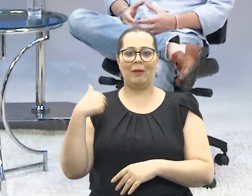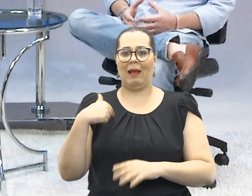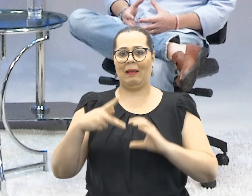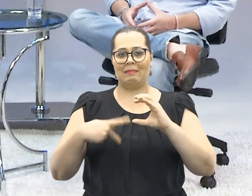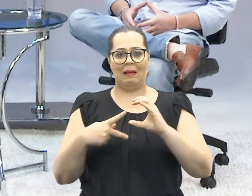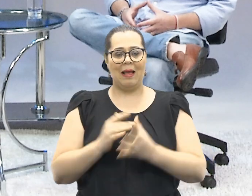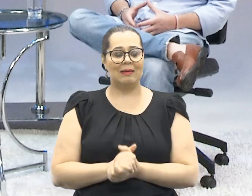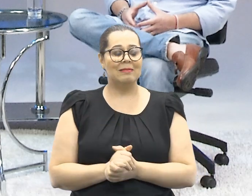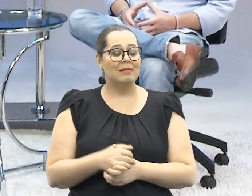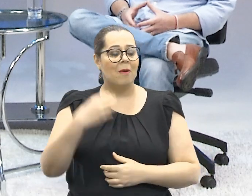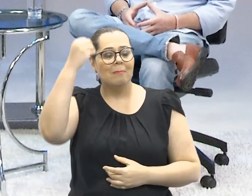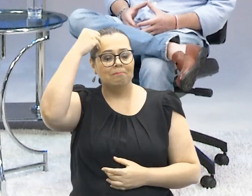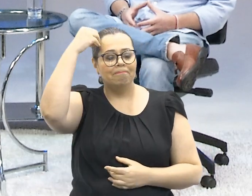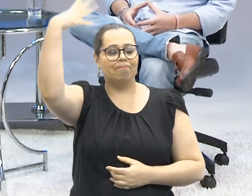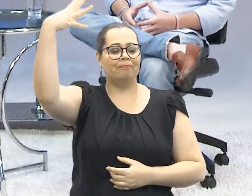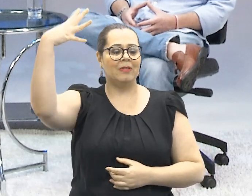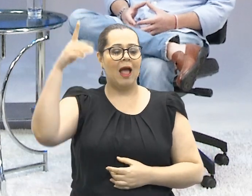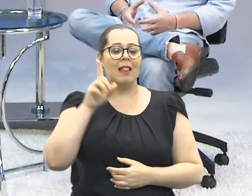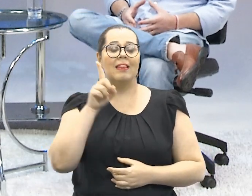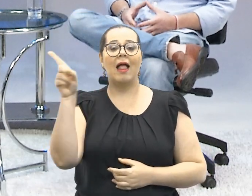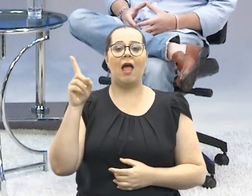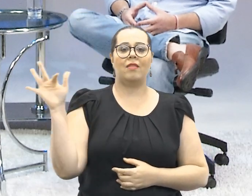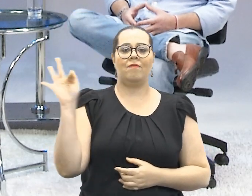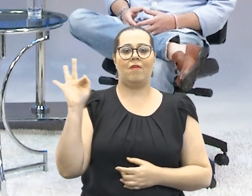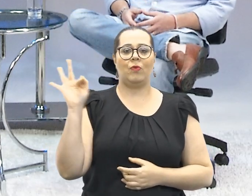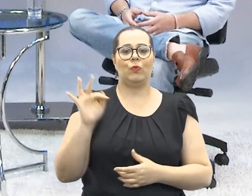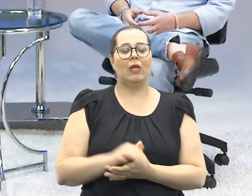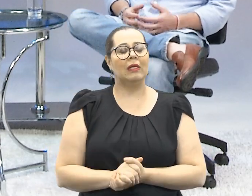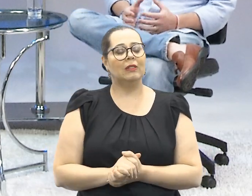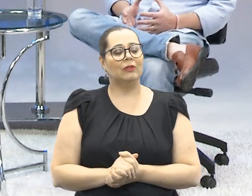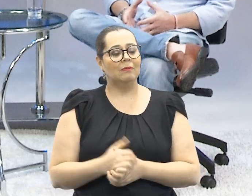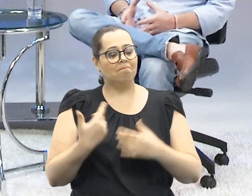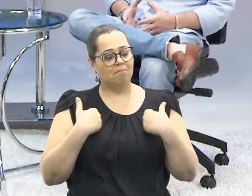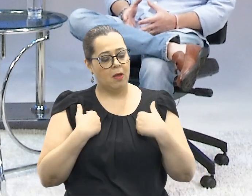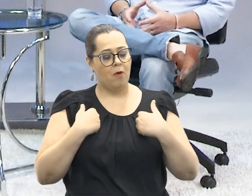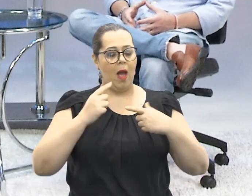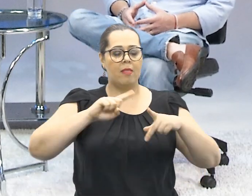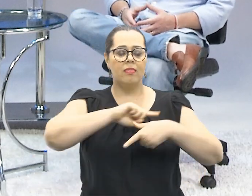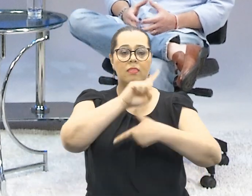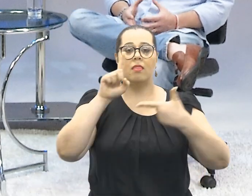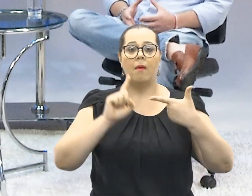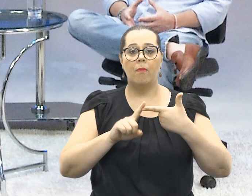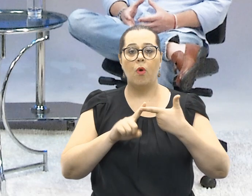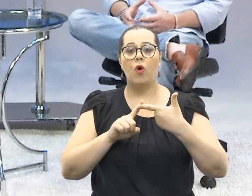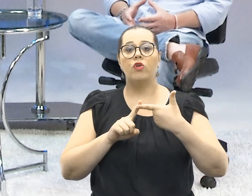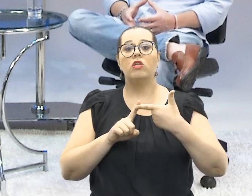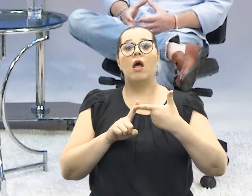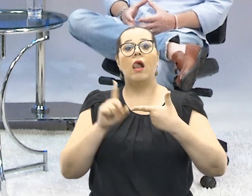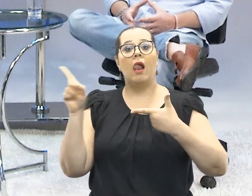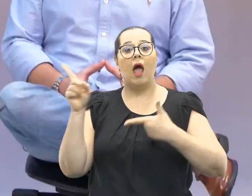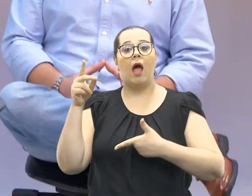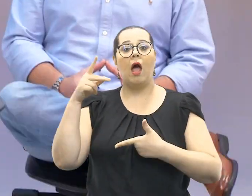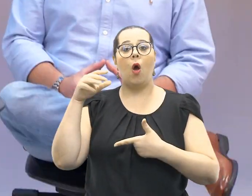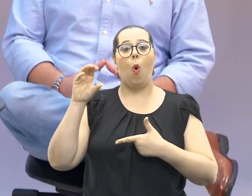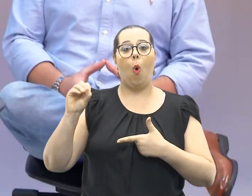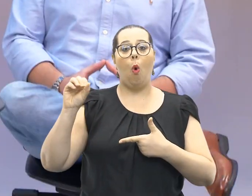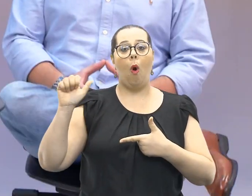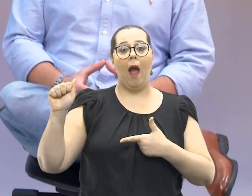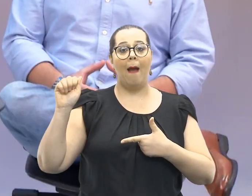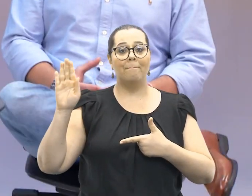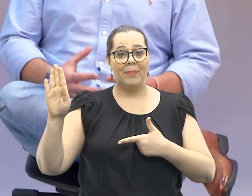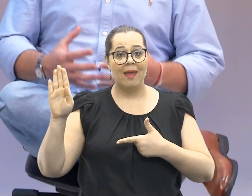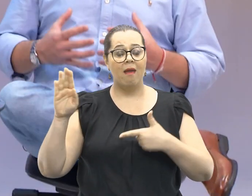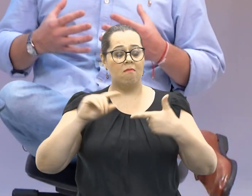mim ainda dentro da universidade, fazendo política estudantil, depois dentro da Ordem dos Advogados, fazendo a política classista.